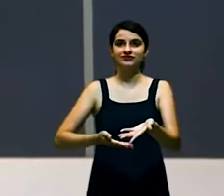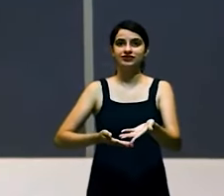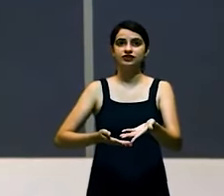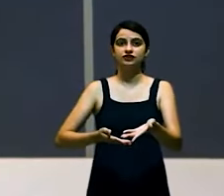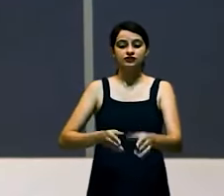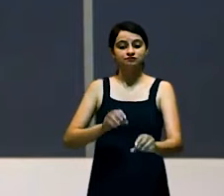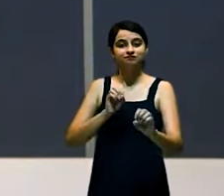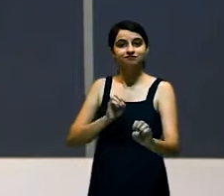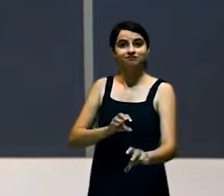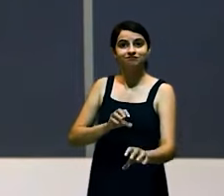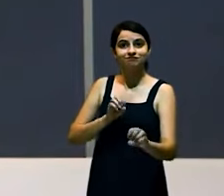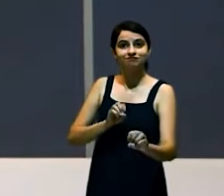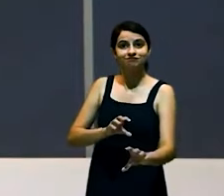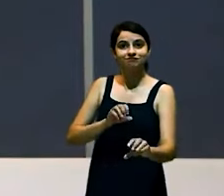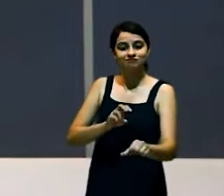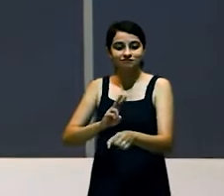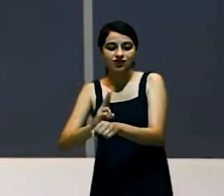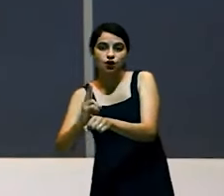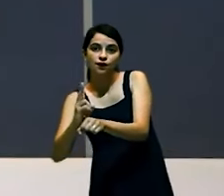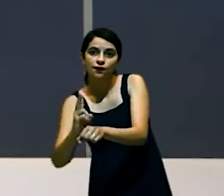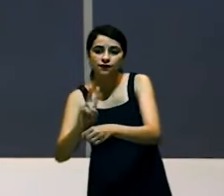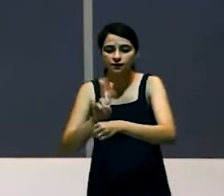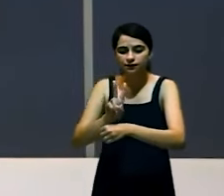de ir cercando daqui, cercando dali,